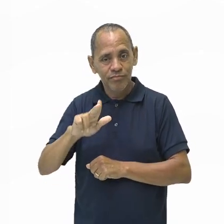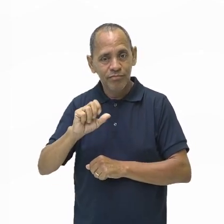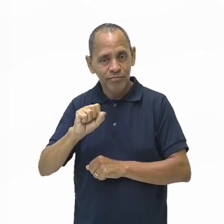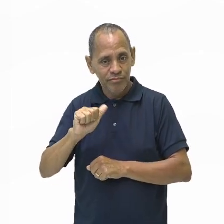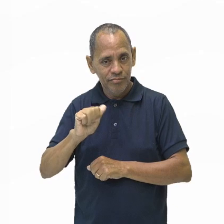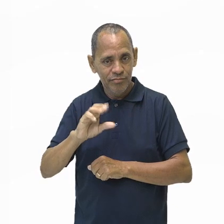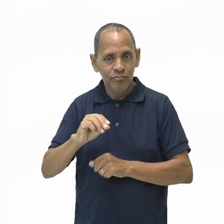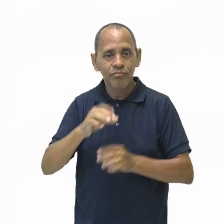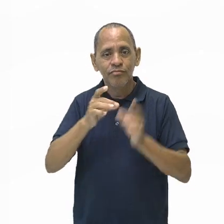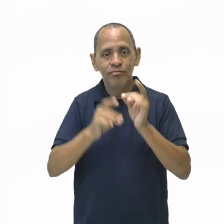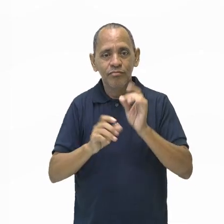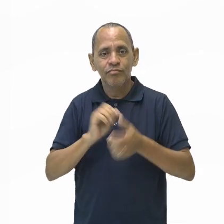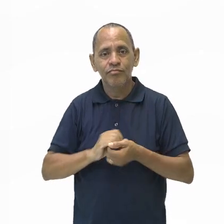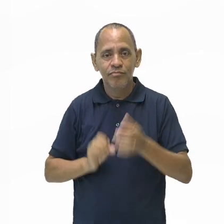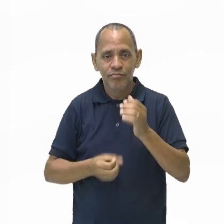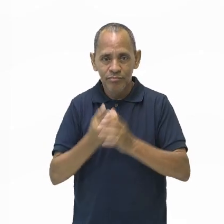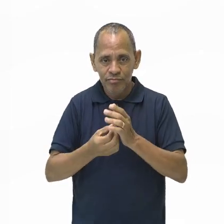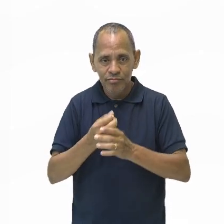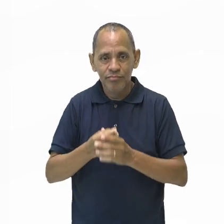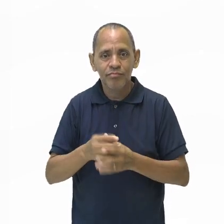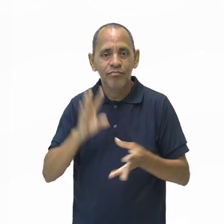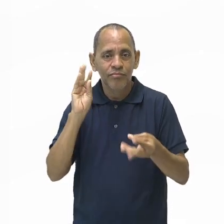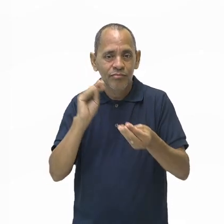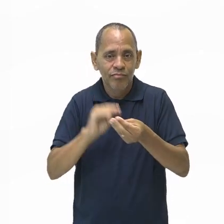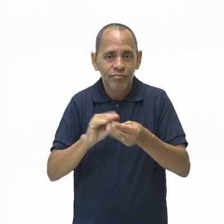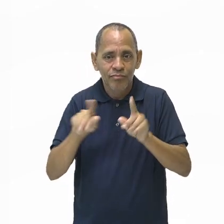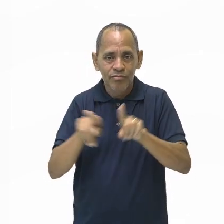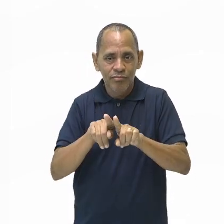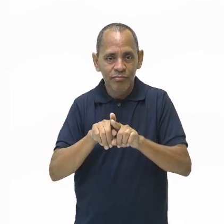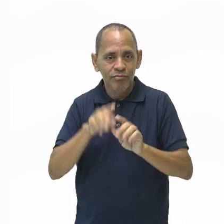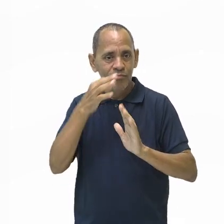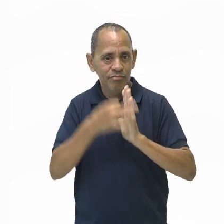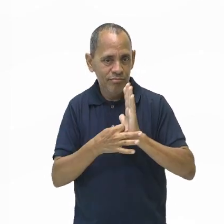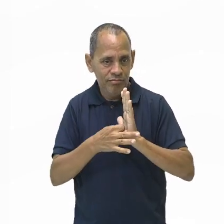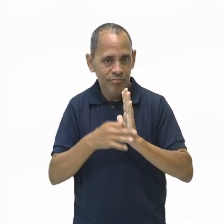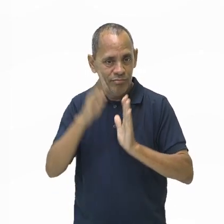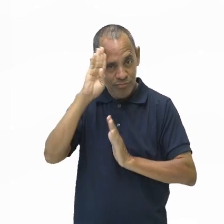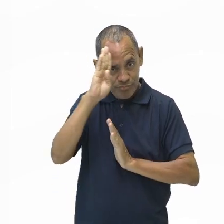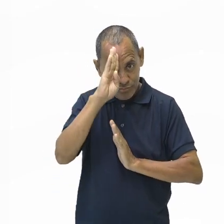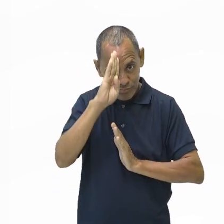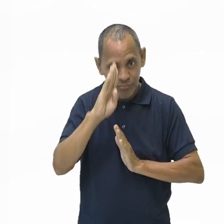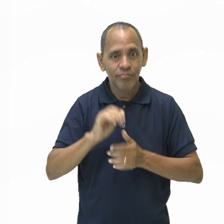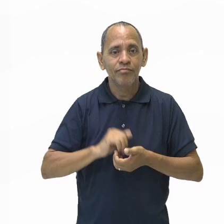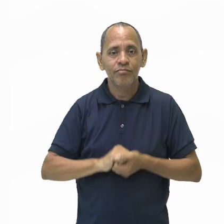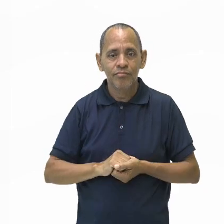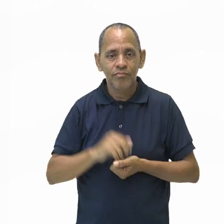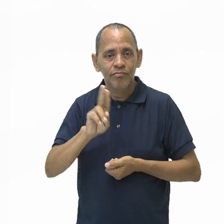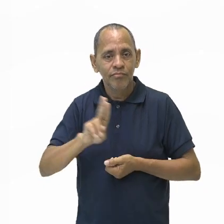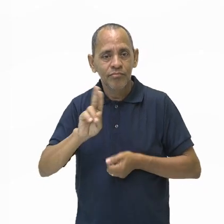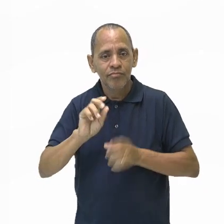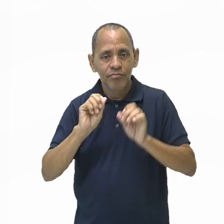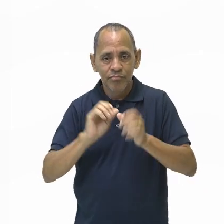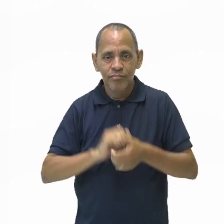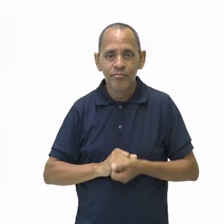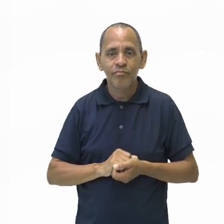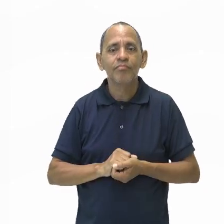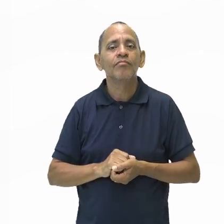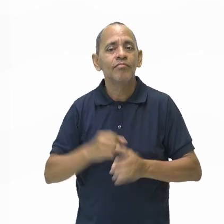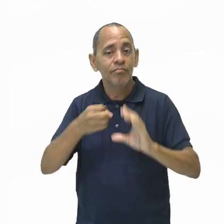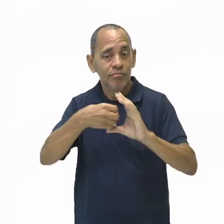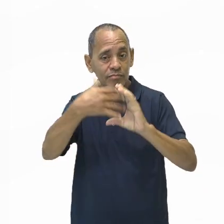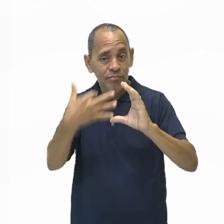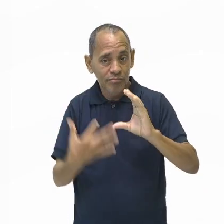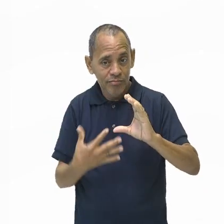Detalhamento, elaboração de resenhas e resumos de textos acadêmicos, utilizando paráfrases